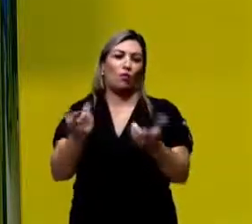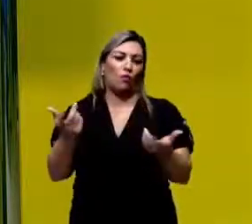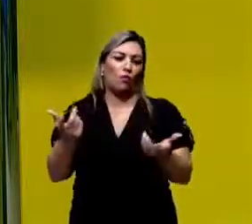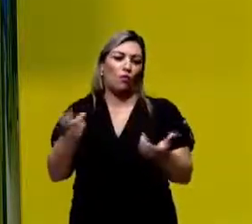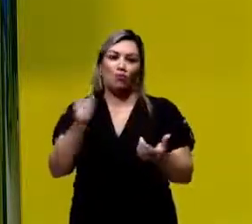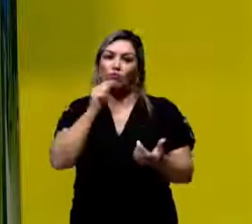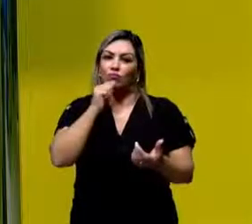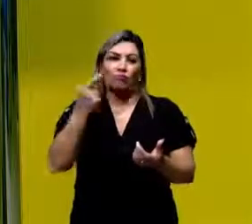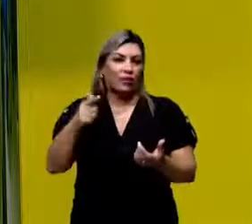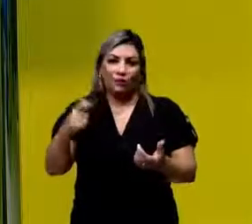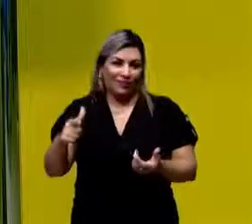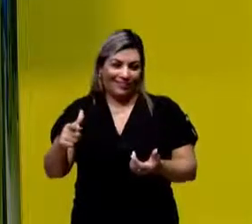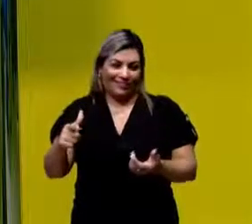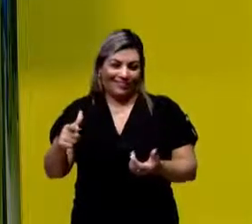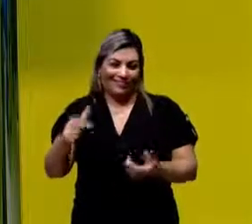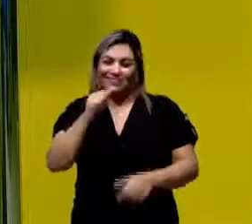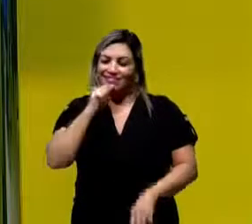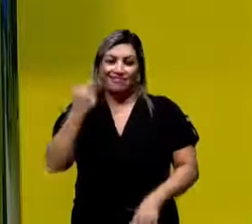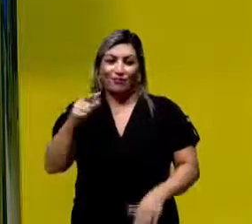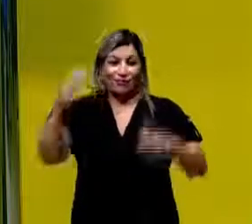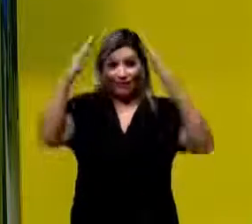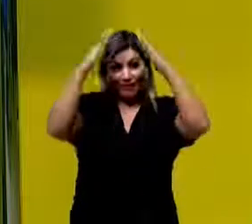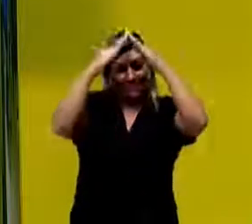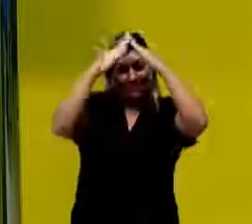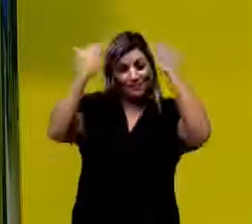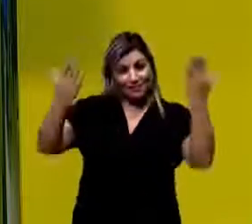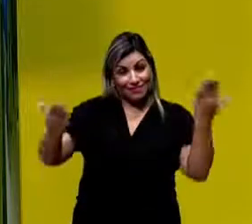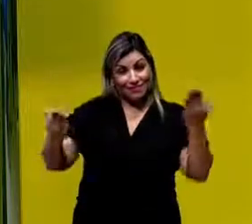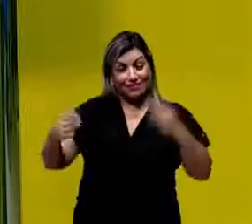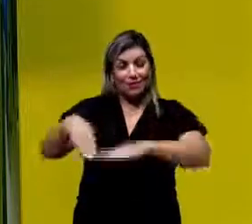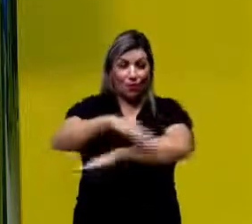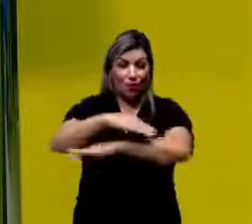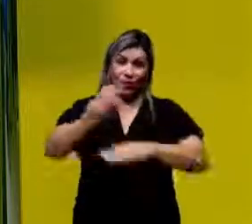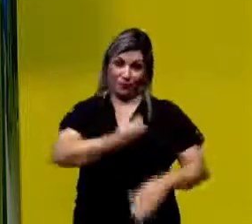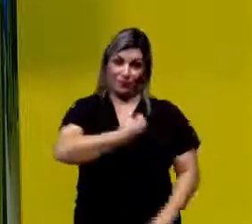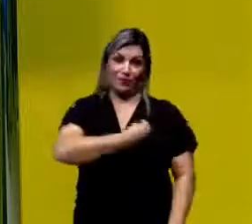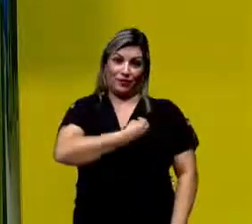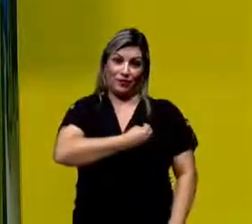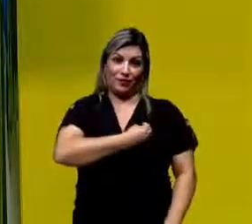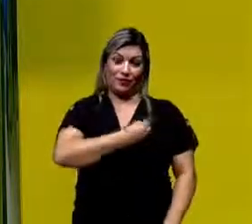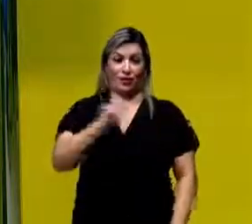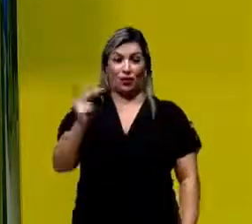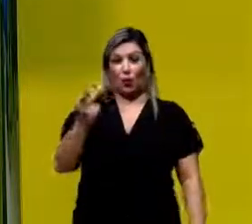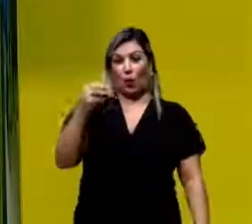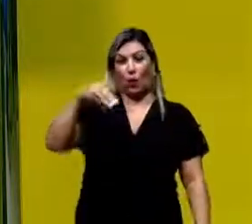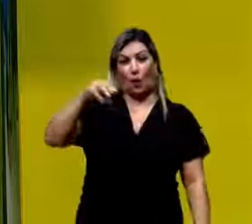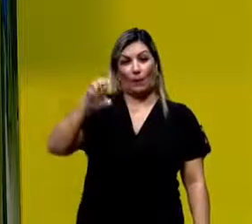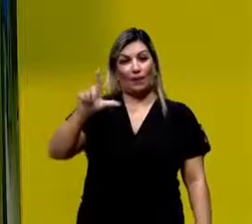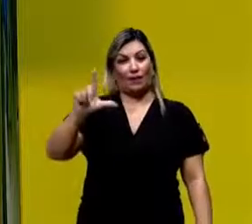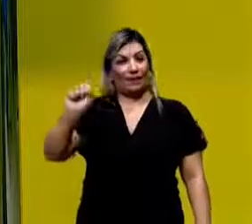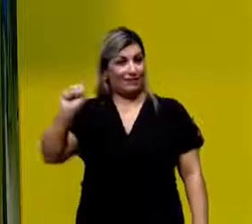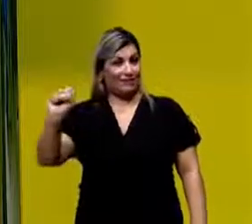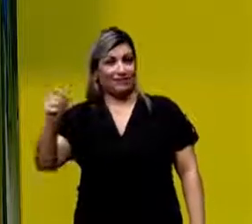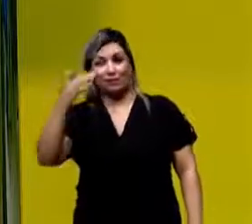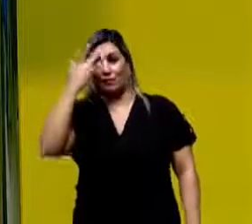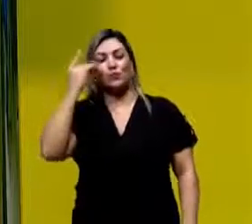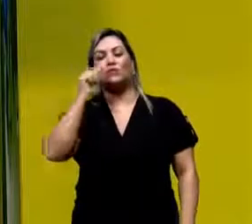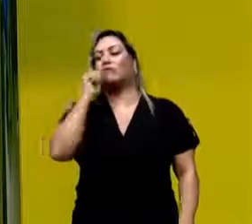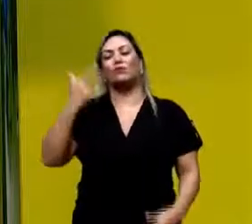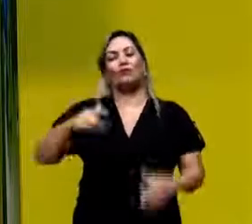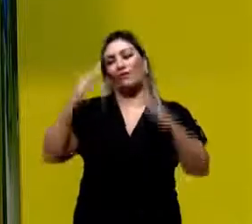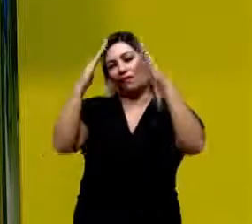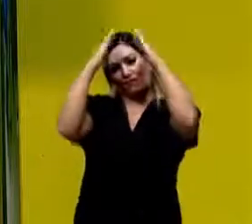romulans fica o que sem casa então vamo lá São pessoas que não têm onde morar são